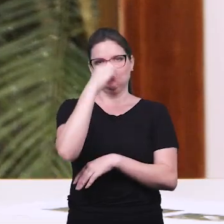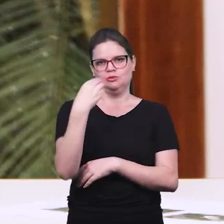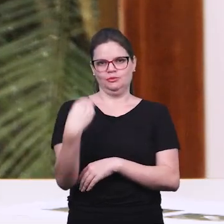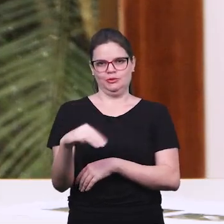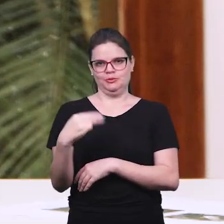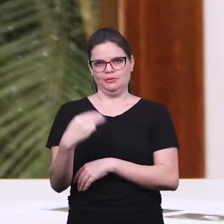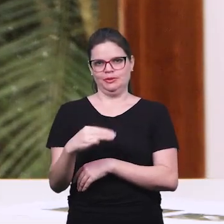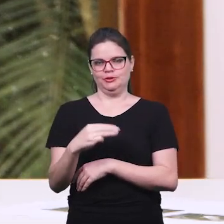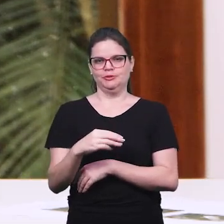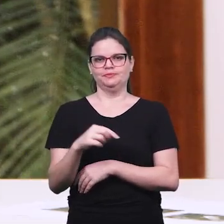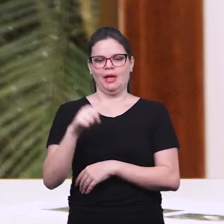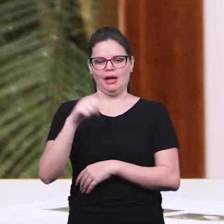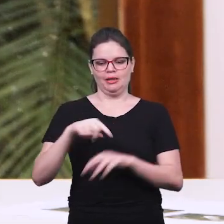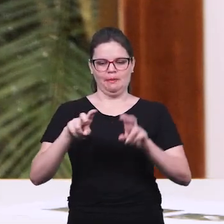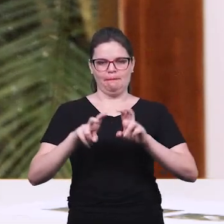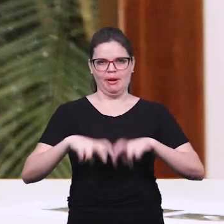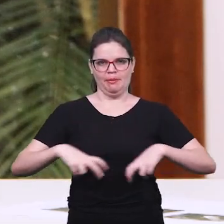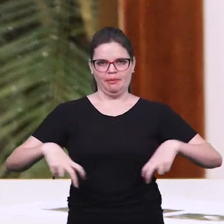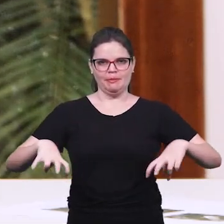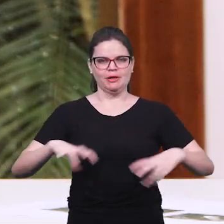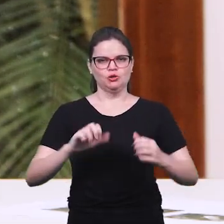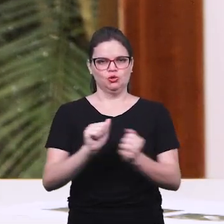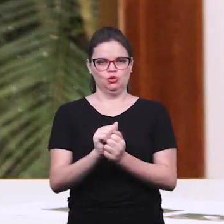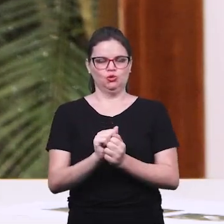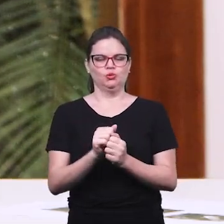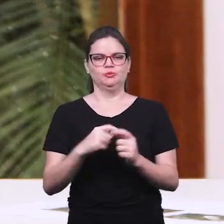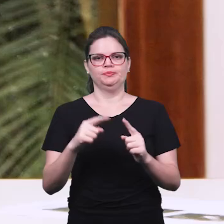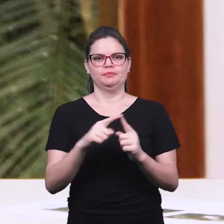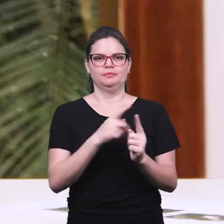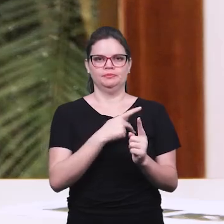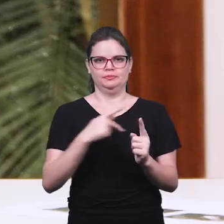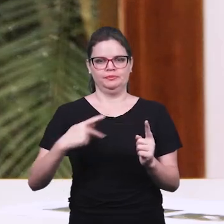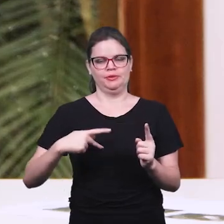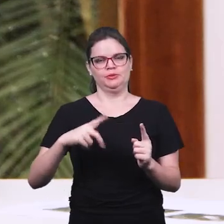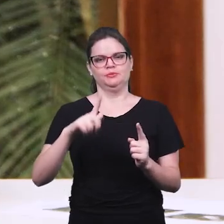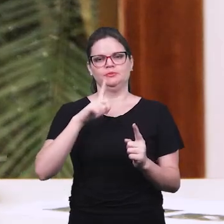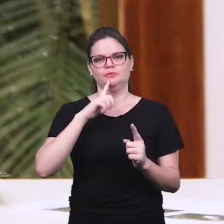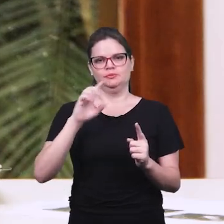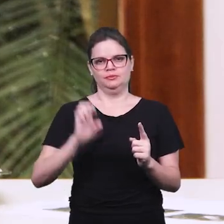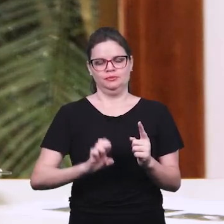live o pastor Luiz Eugênio.